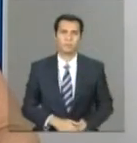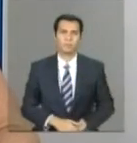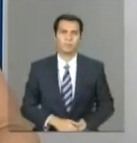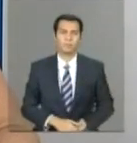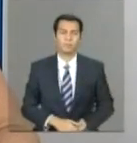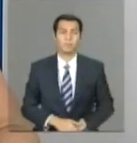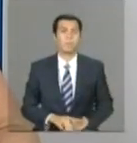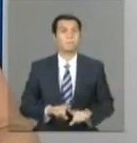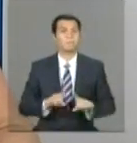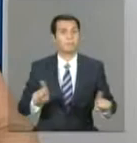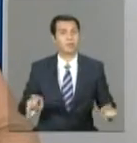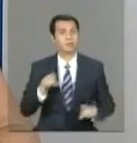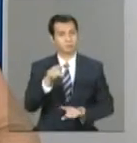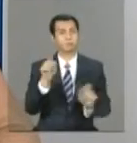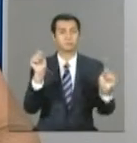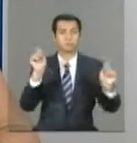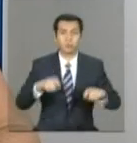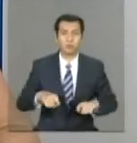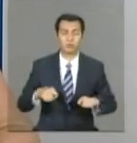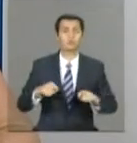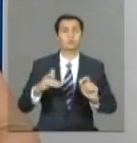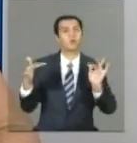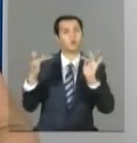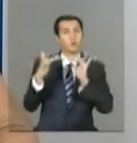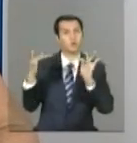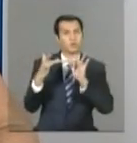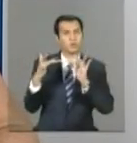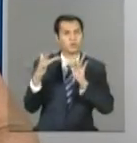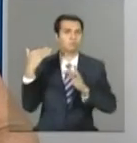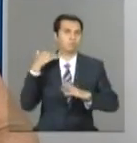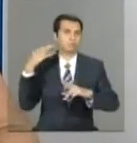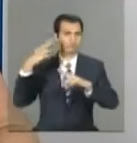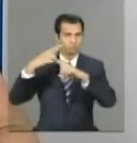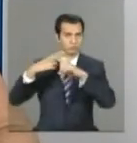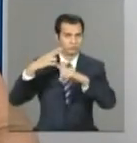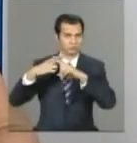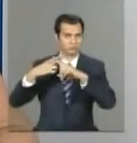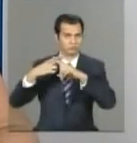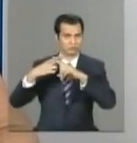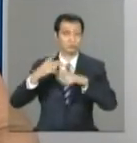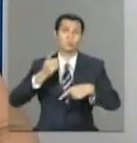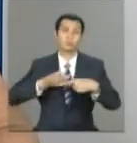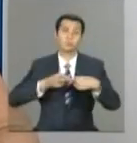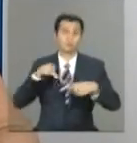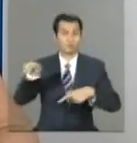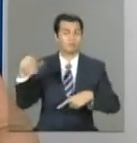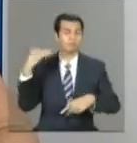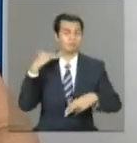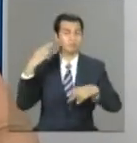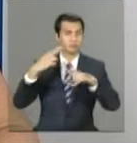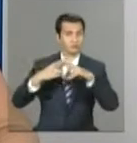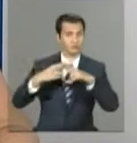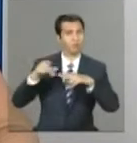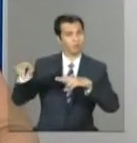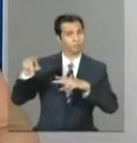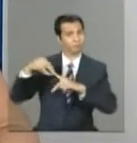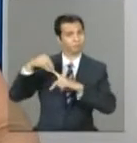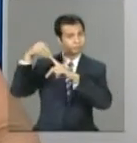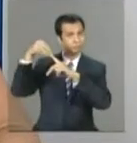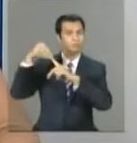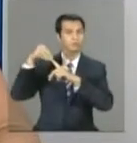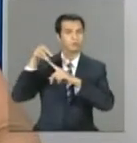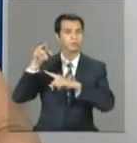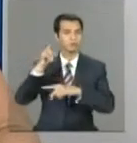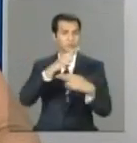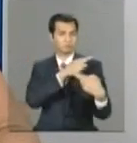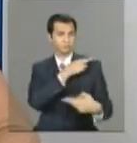Mas ele pode entrar em contato com uma das regionais da Caixa Econômica Federal, que é o agente operador do Cadastro Único, e obter essa